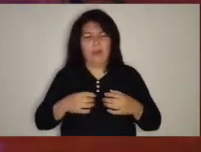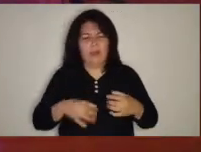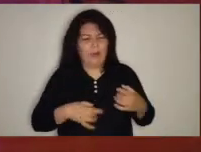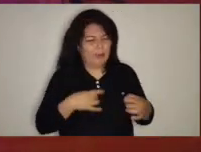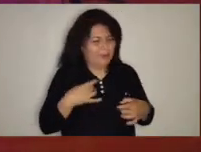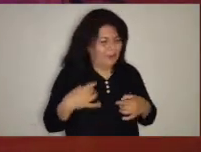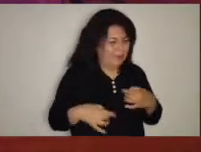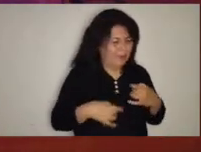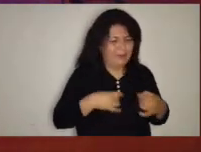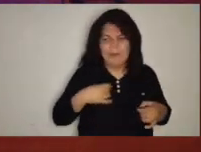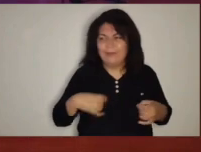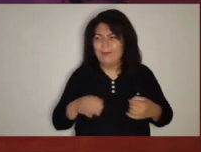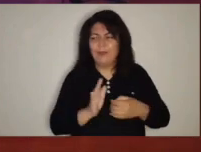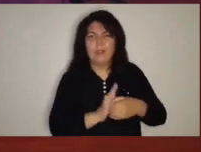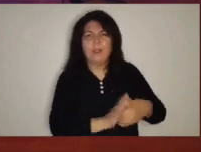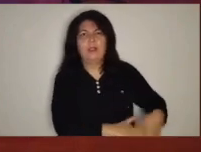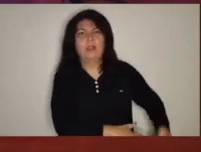medo.